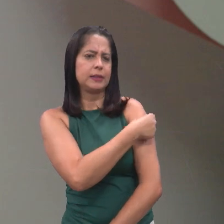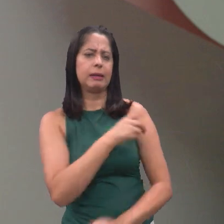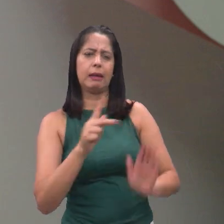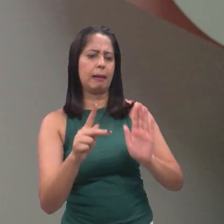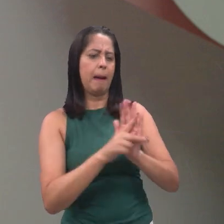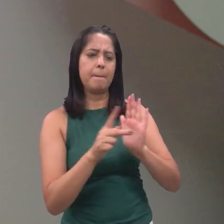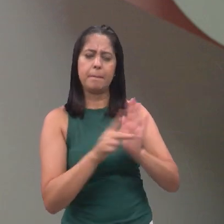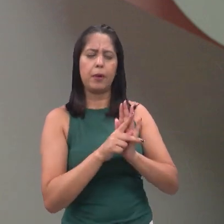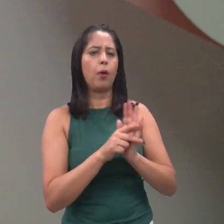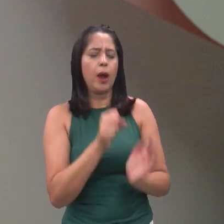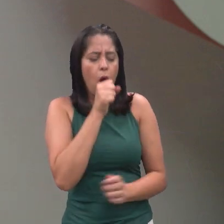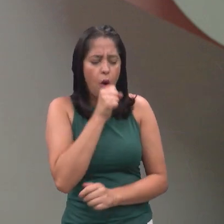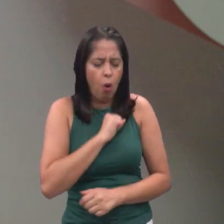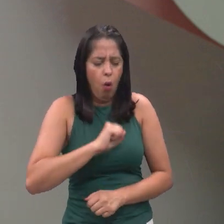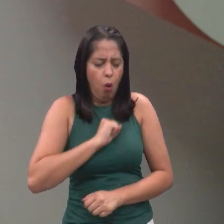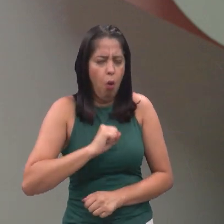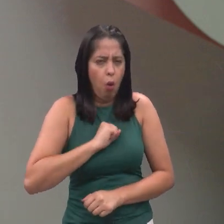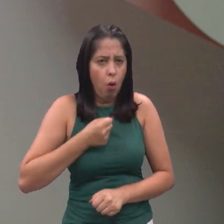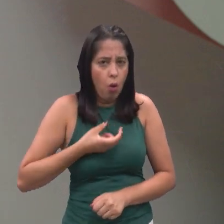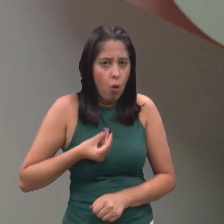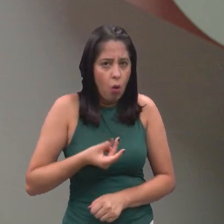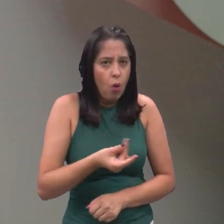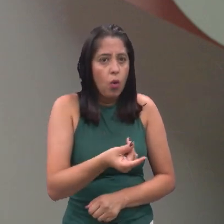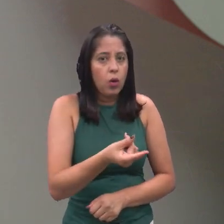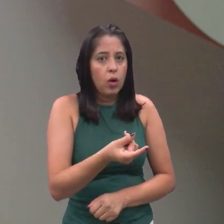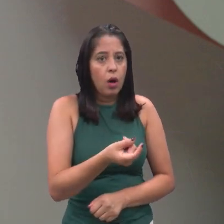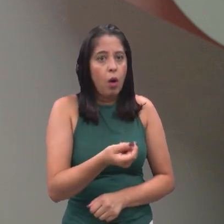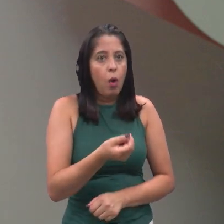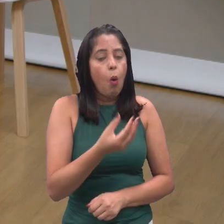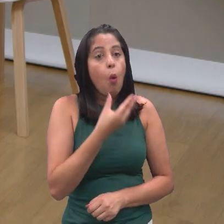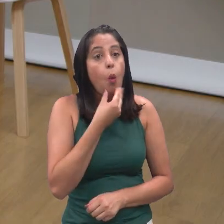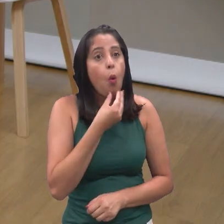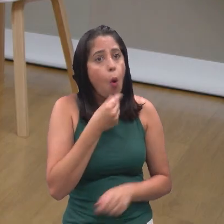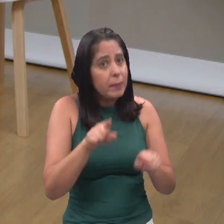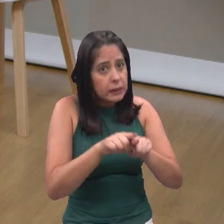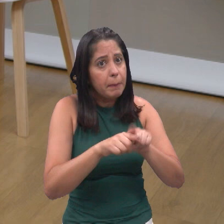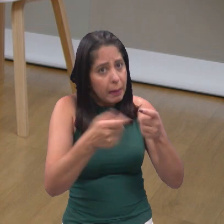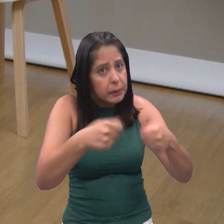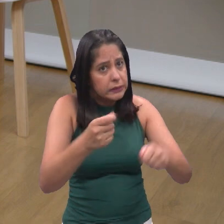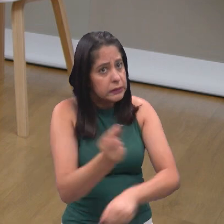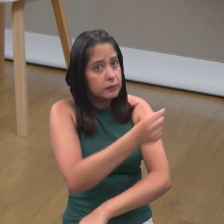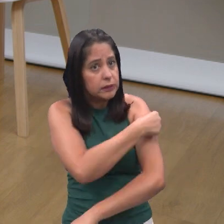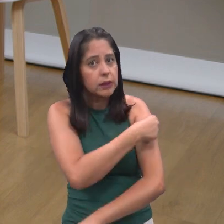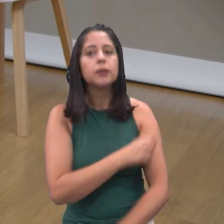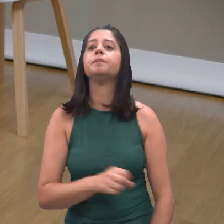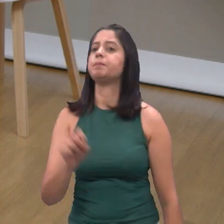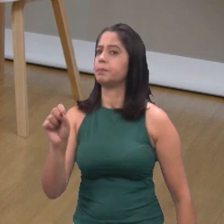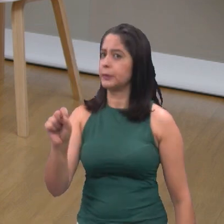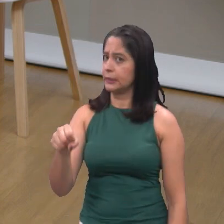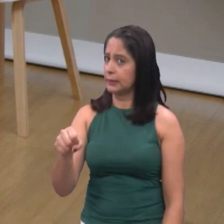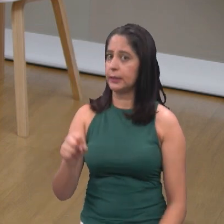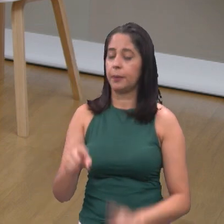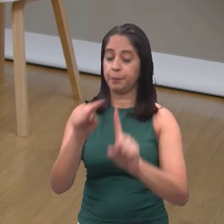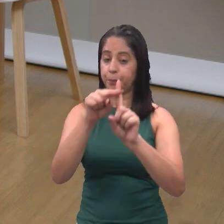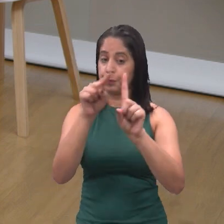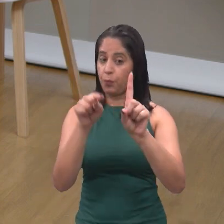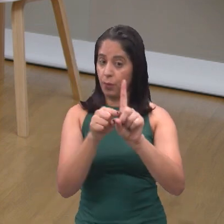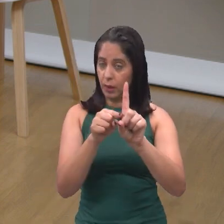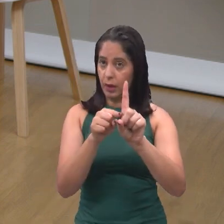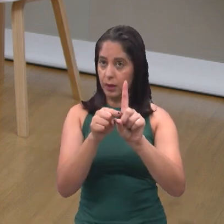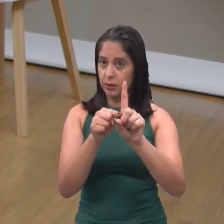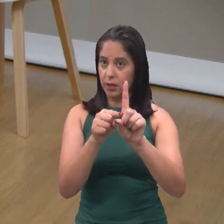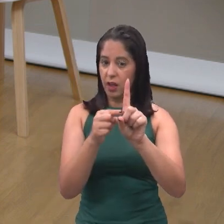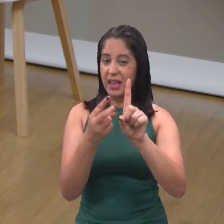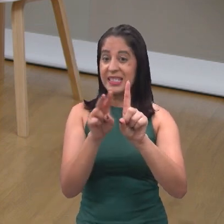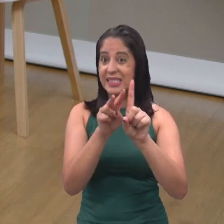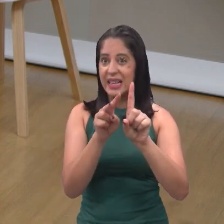na barriga. Mas o pai também precisa tomar a vacina? A gestante, a gente orienta que a partir da 20ª semana de gestação